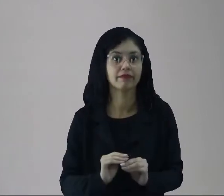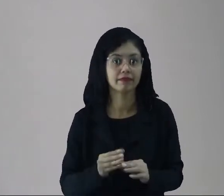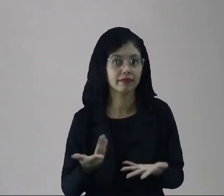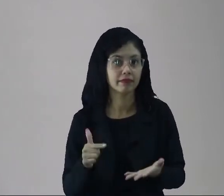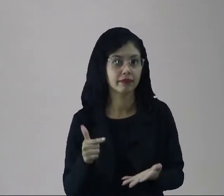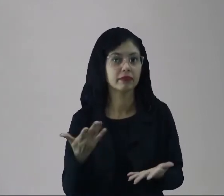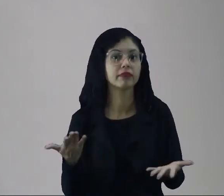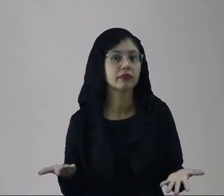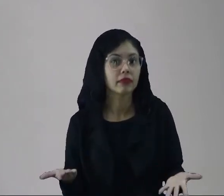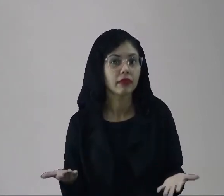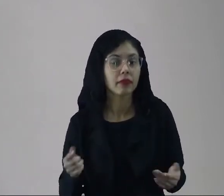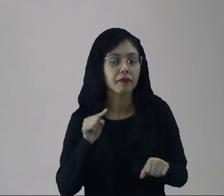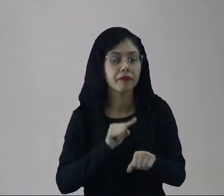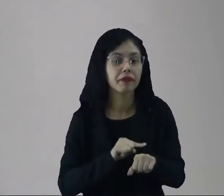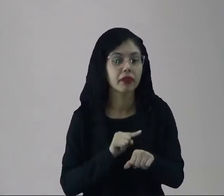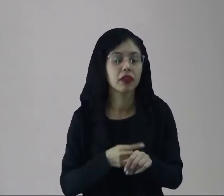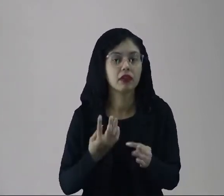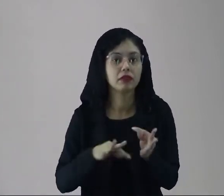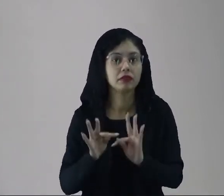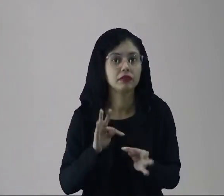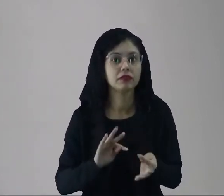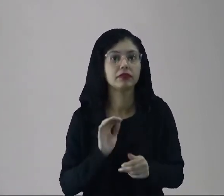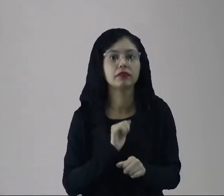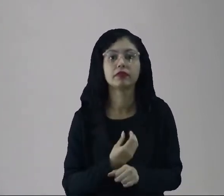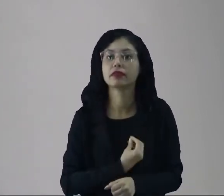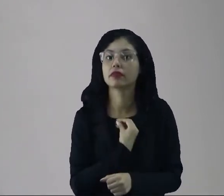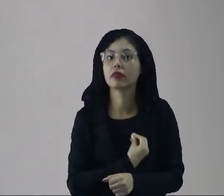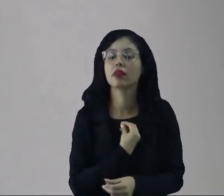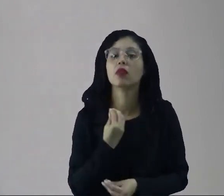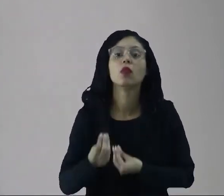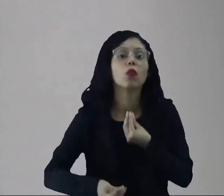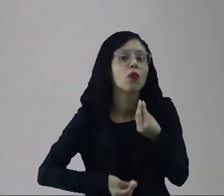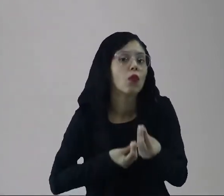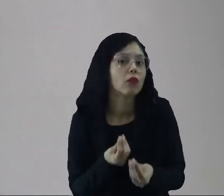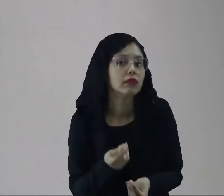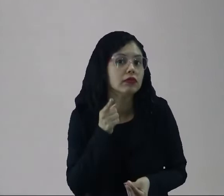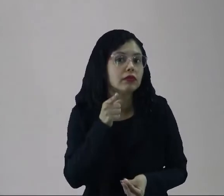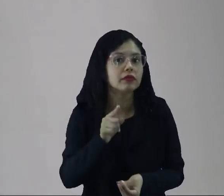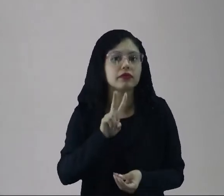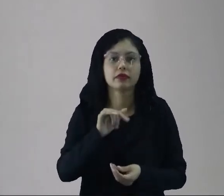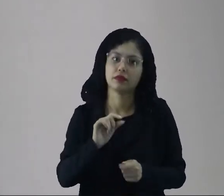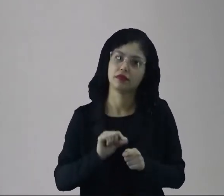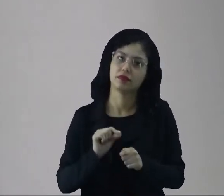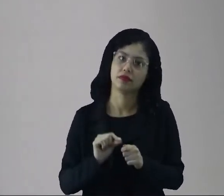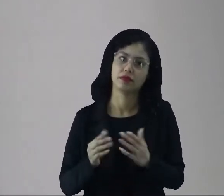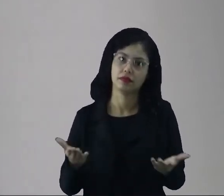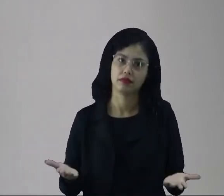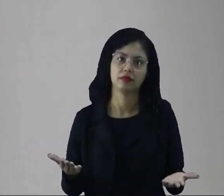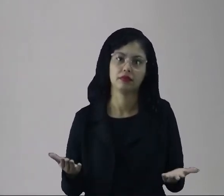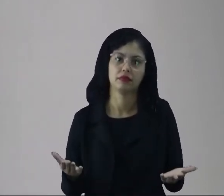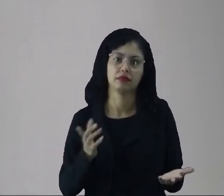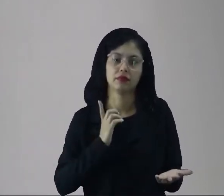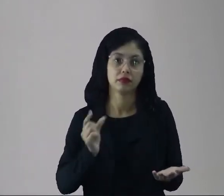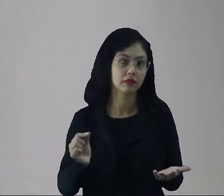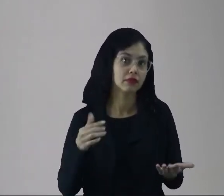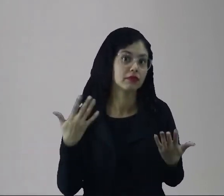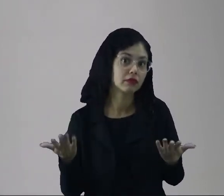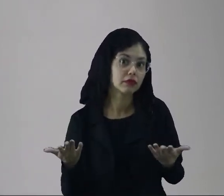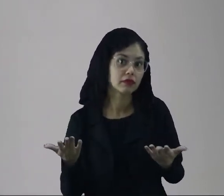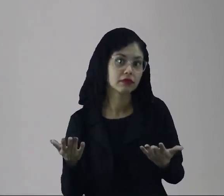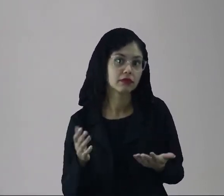pergunto, nessa hora em que a tecnologia não está presente, como é que você vai fazer para sair de uma enrascada